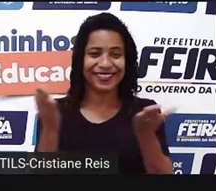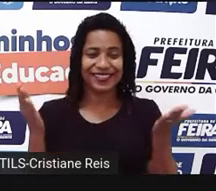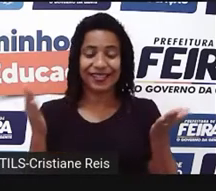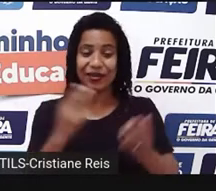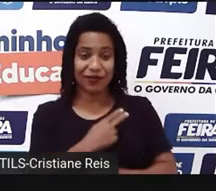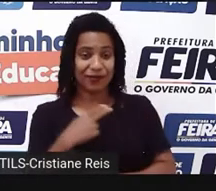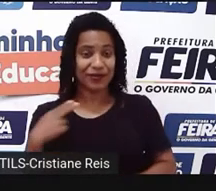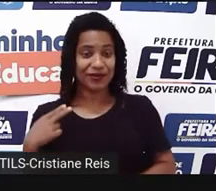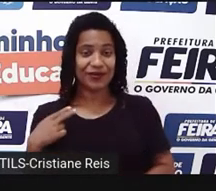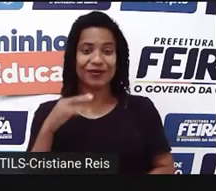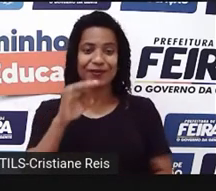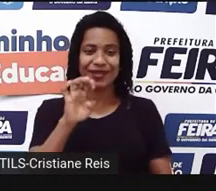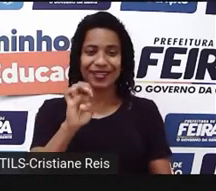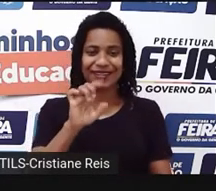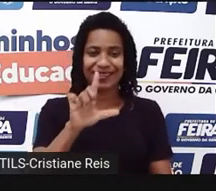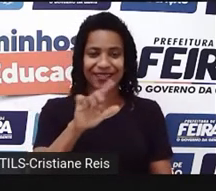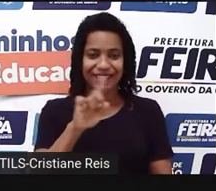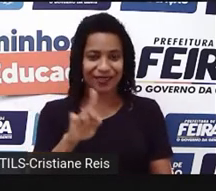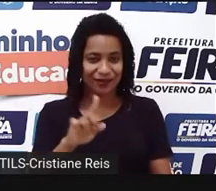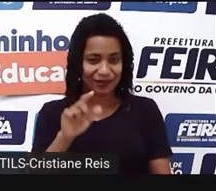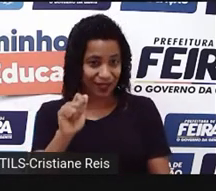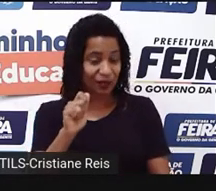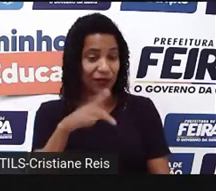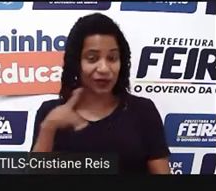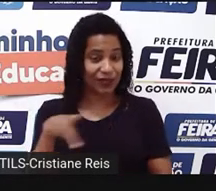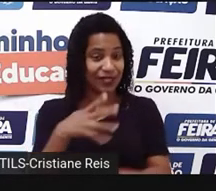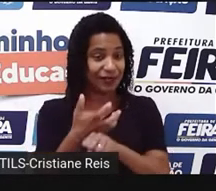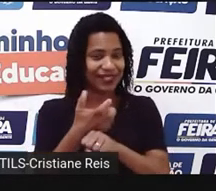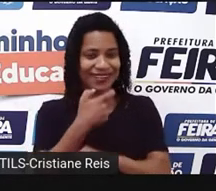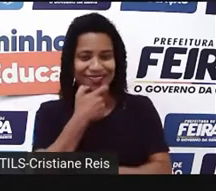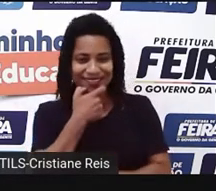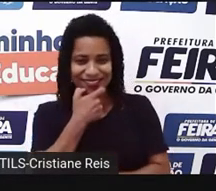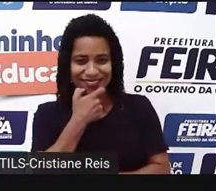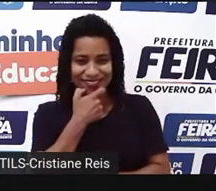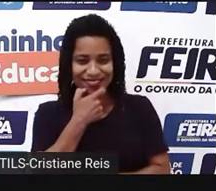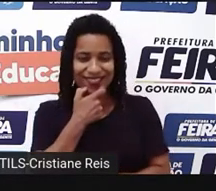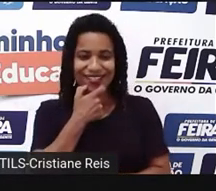Eu sou a Elza Silva, sua professora de inglês. Como vocês